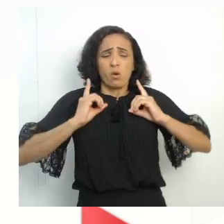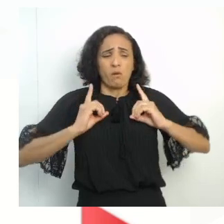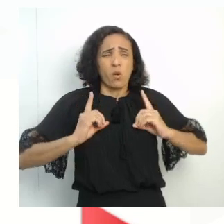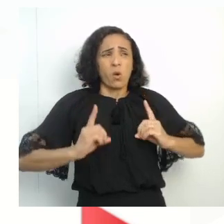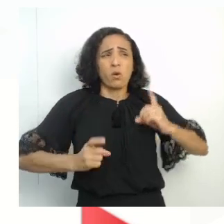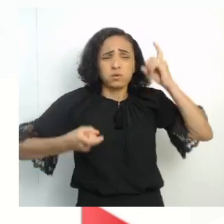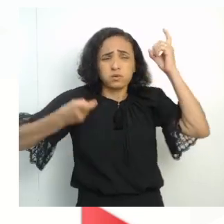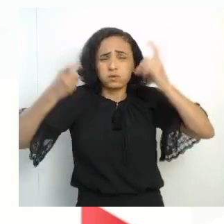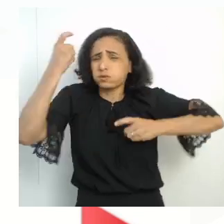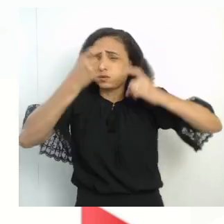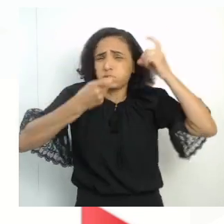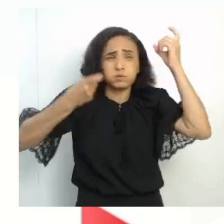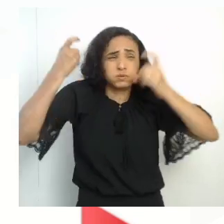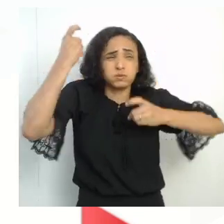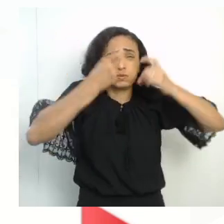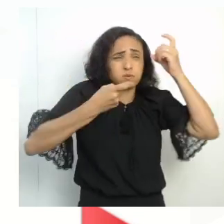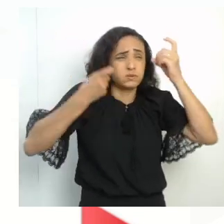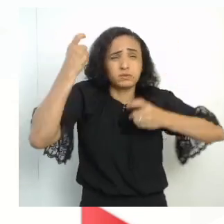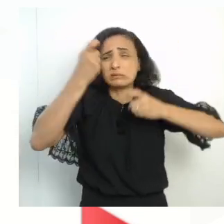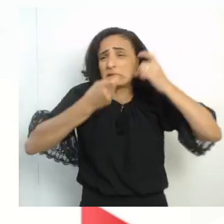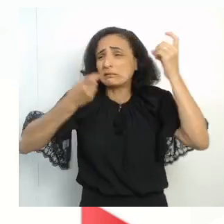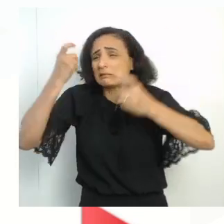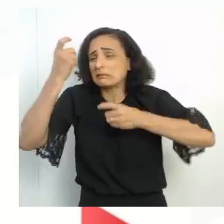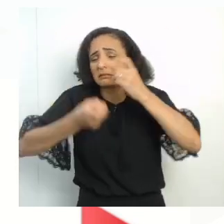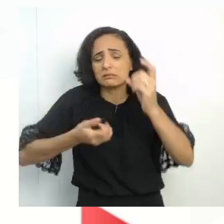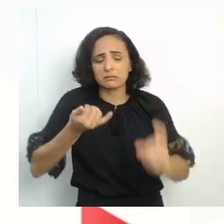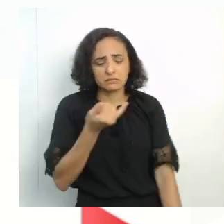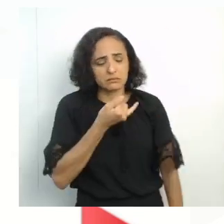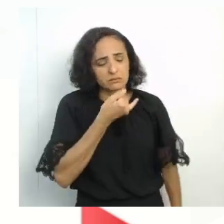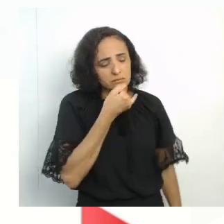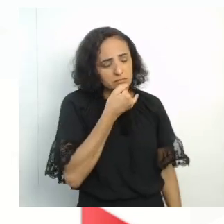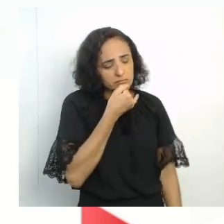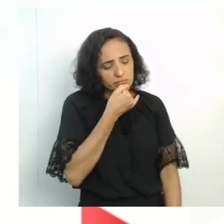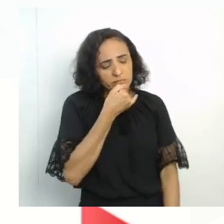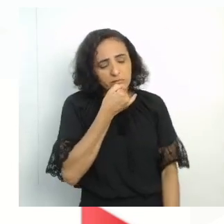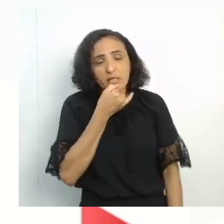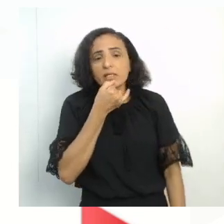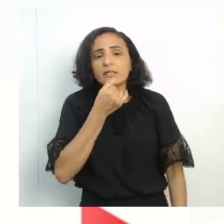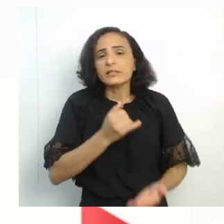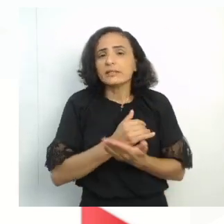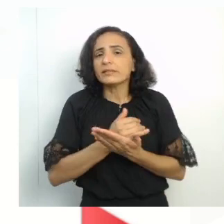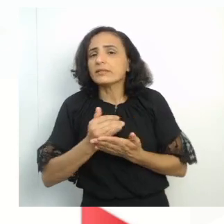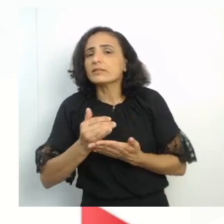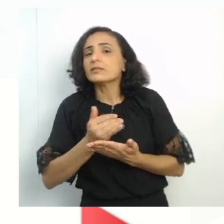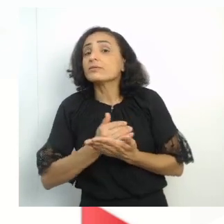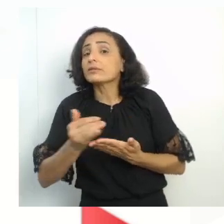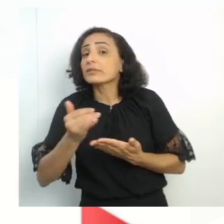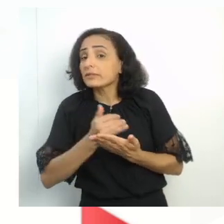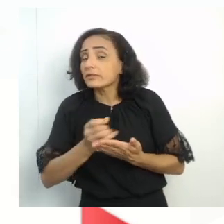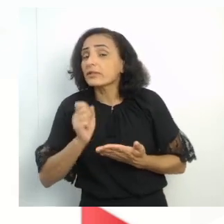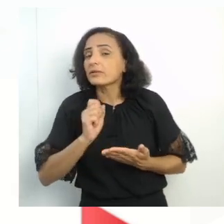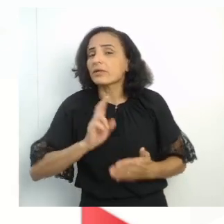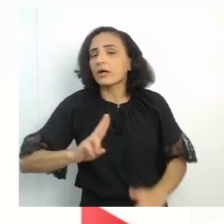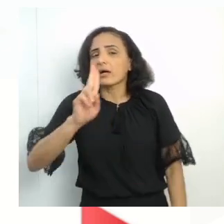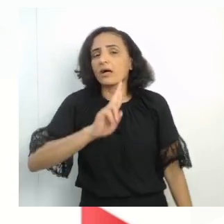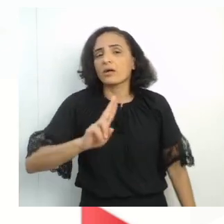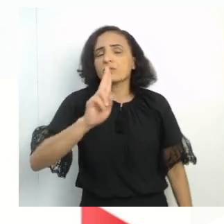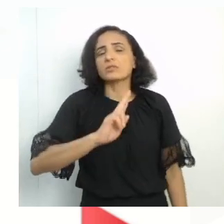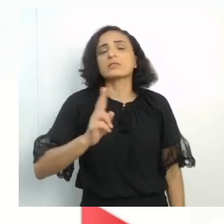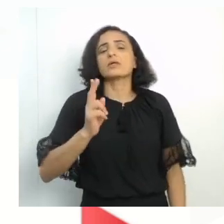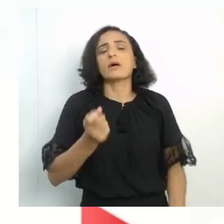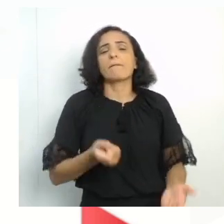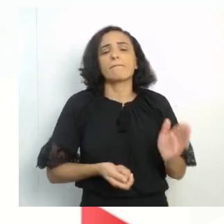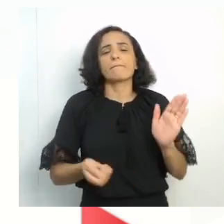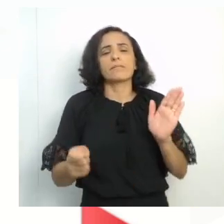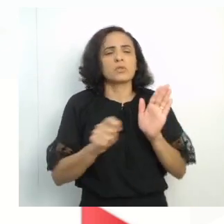às frustrações, né? E se falando de fatores sociais, vamos para o desemprego